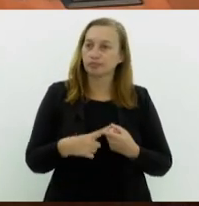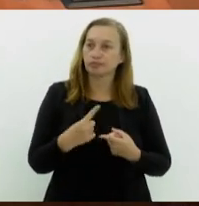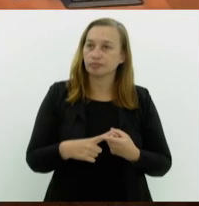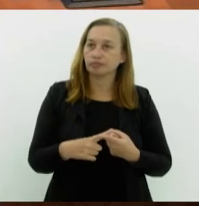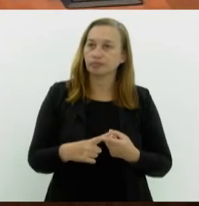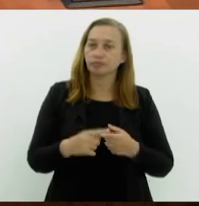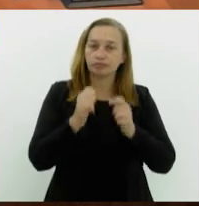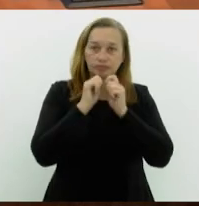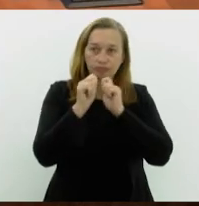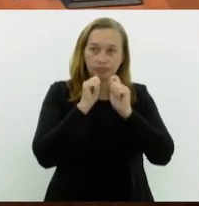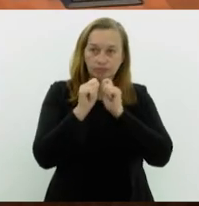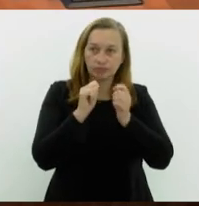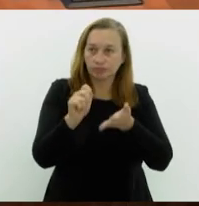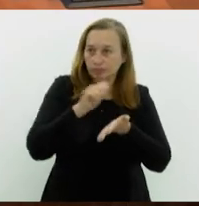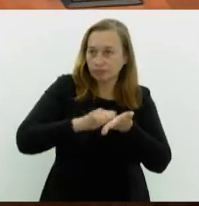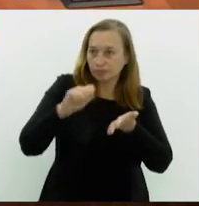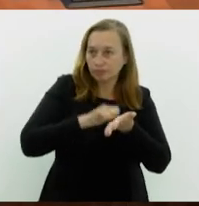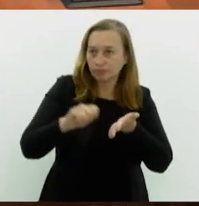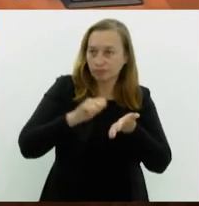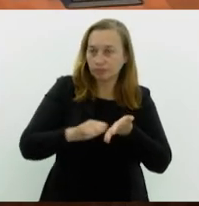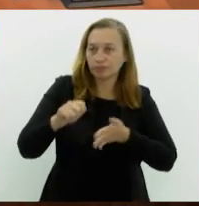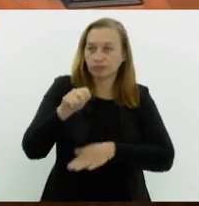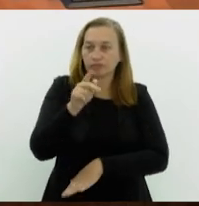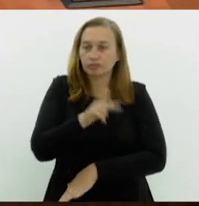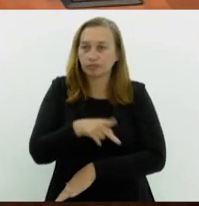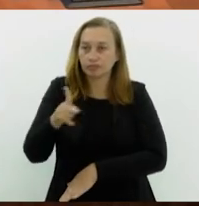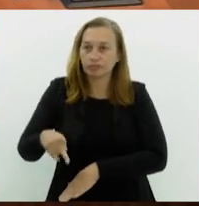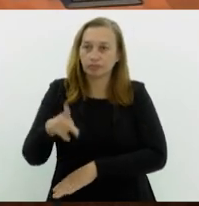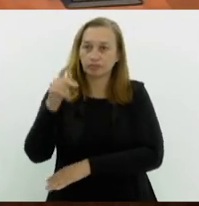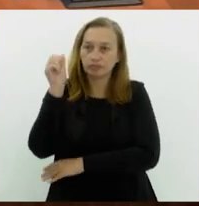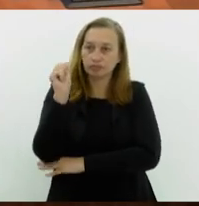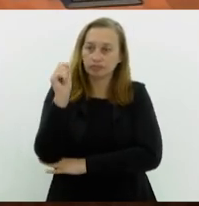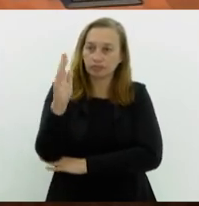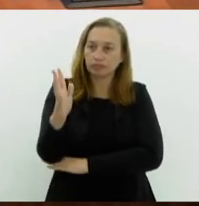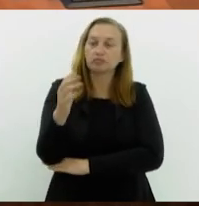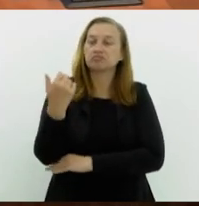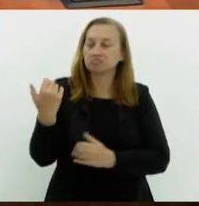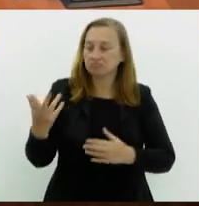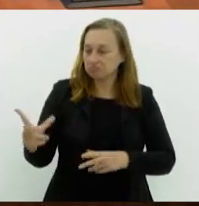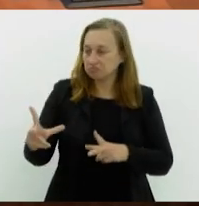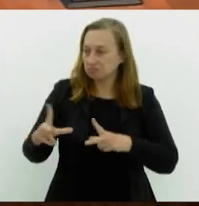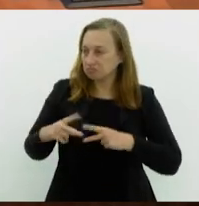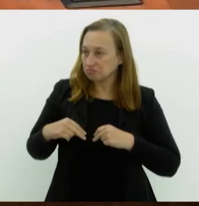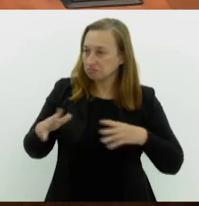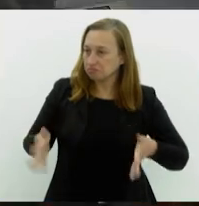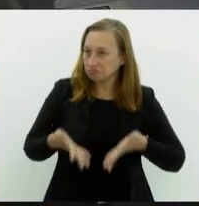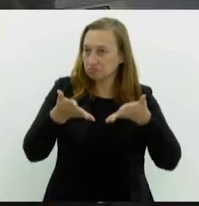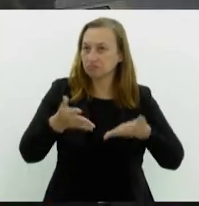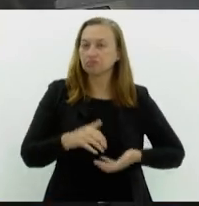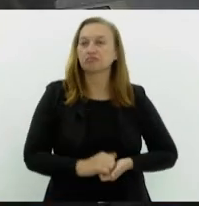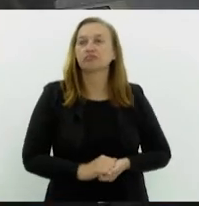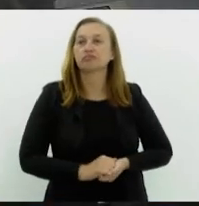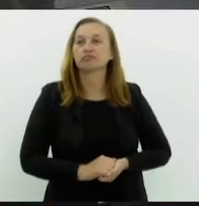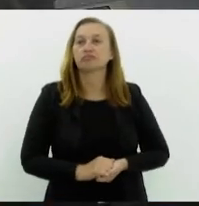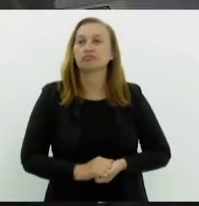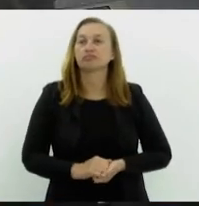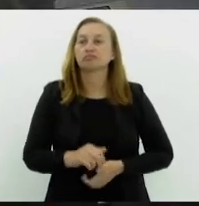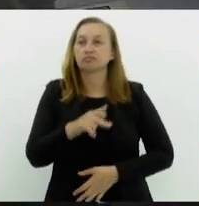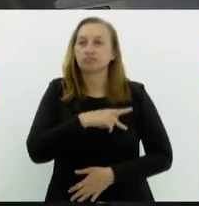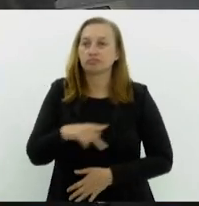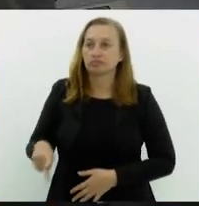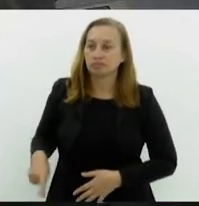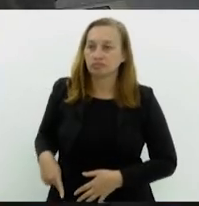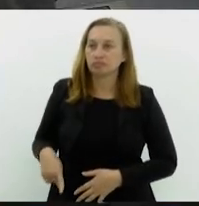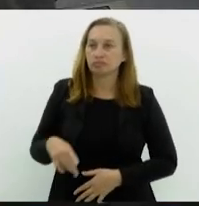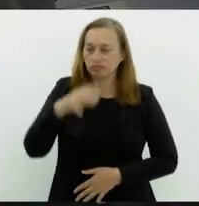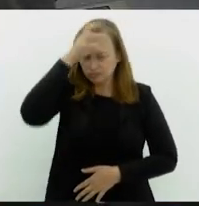jornalista, escritor, professor, ambientalista André Trigueiro merece essa iniciativa. Presidente, presidente